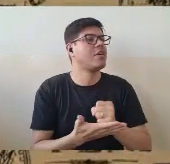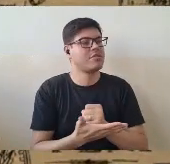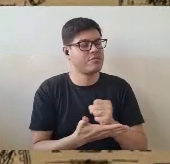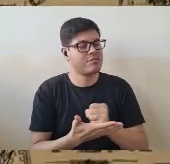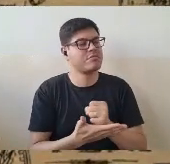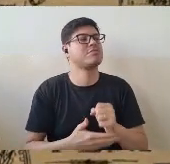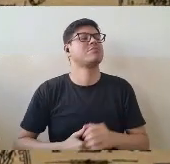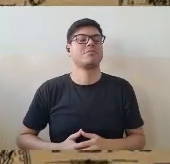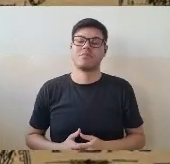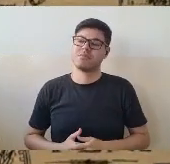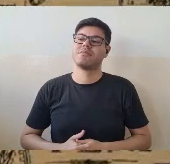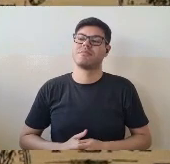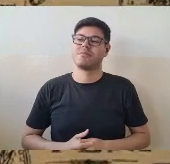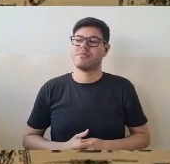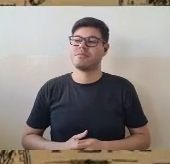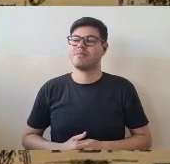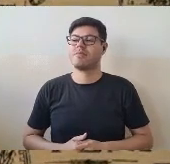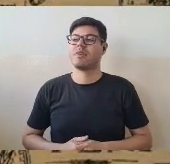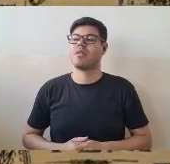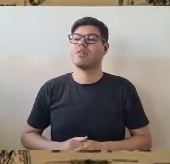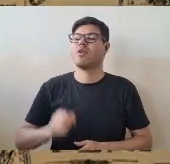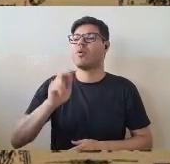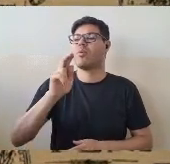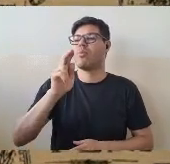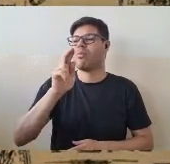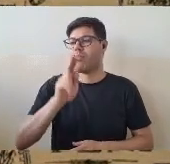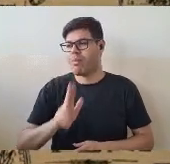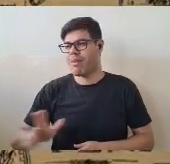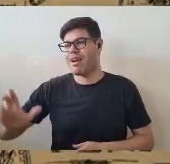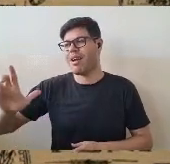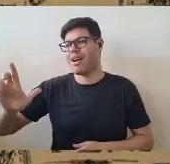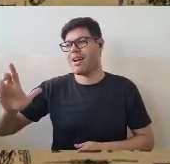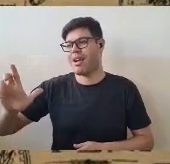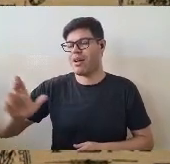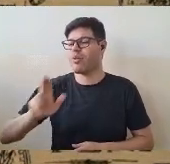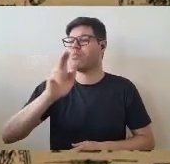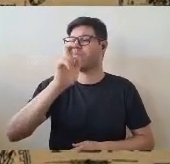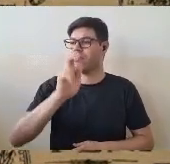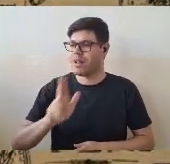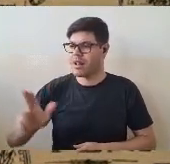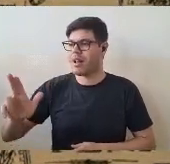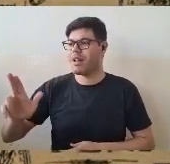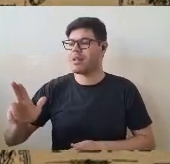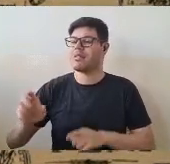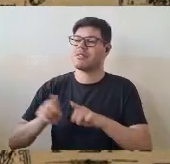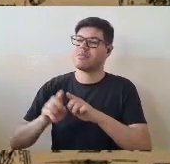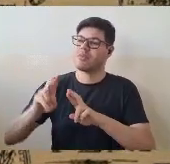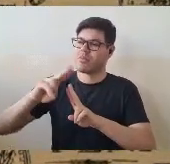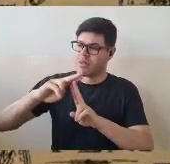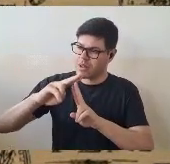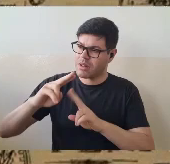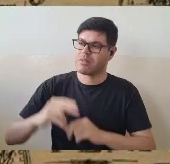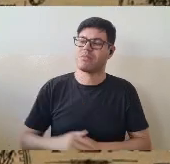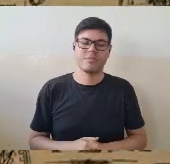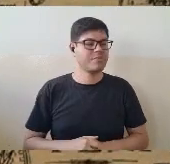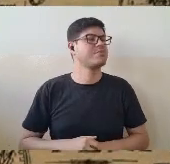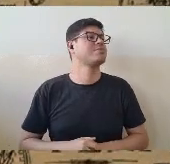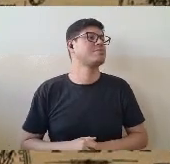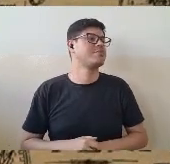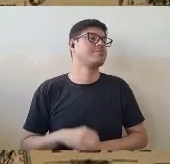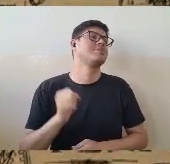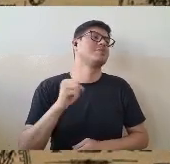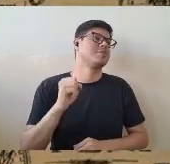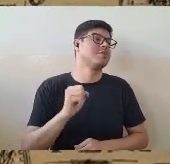e Uberlândia. Uberaba veio primeiro, depois Uberlândia. Uberlândia. E o Uberlândia suplantou Uberaba em termos